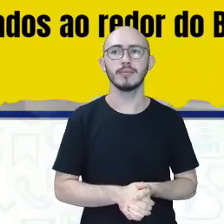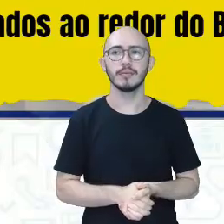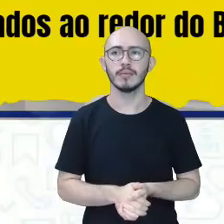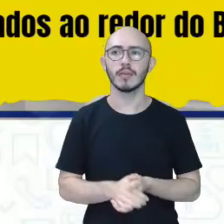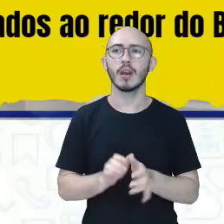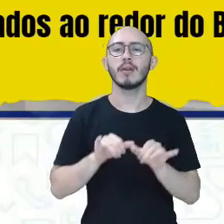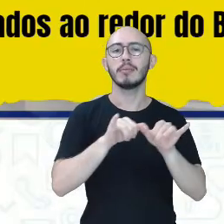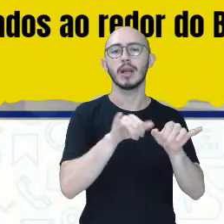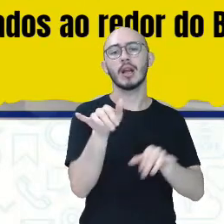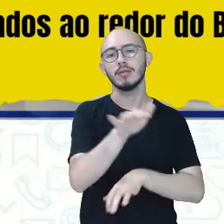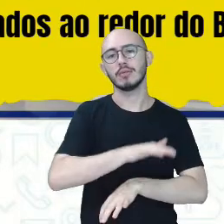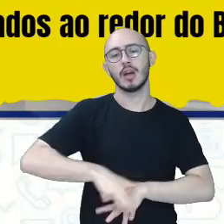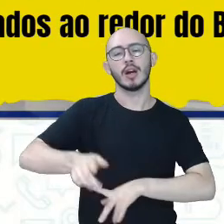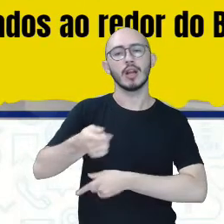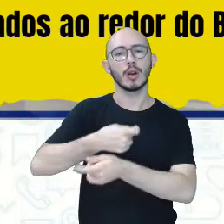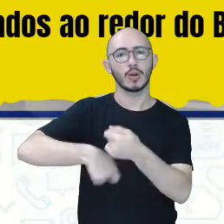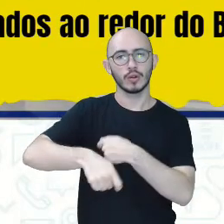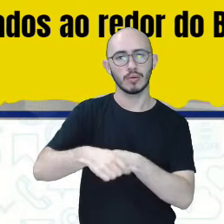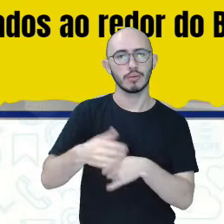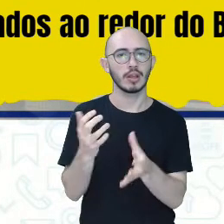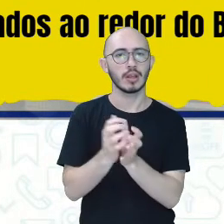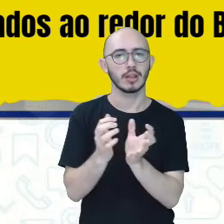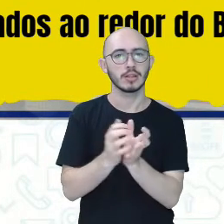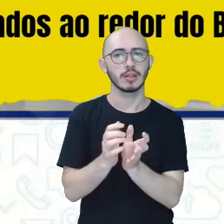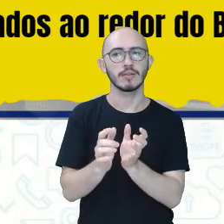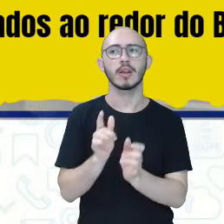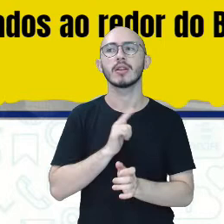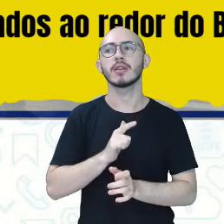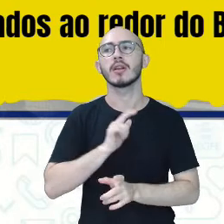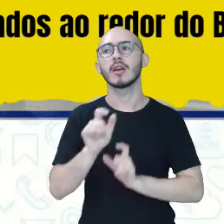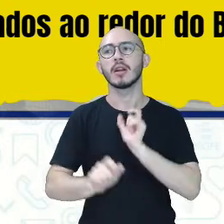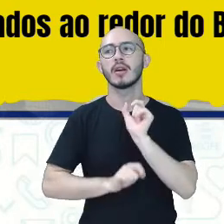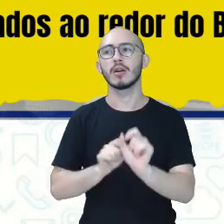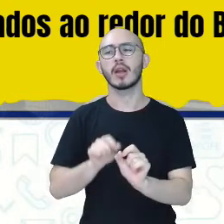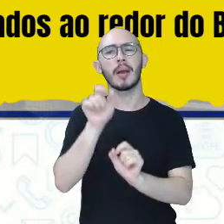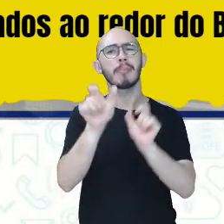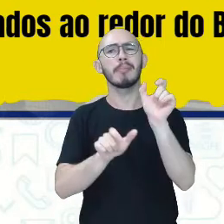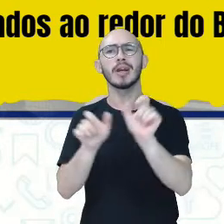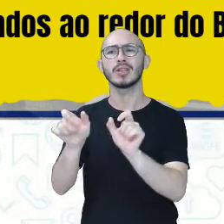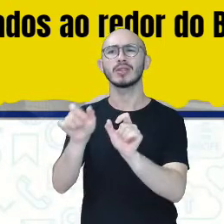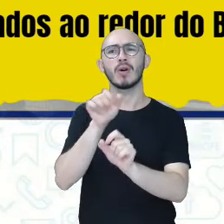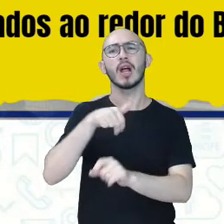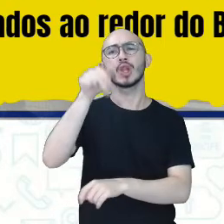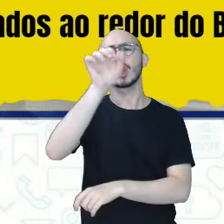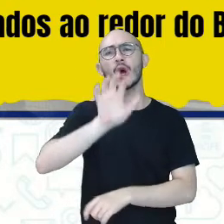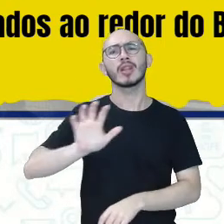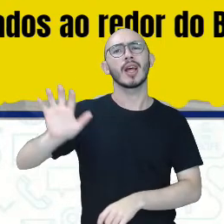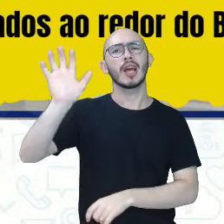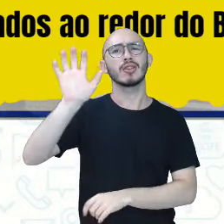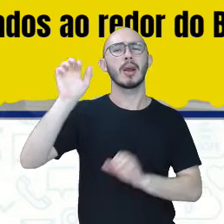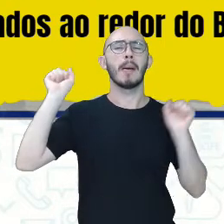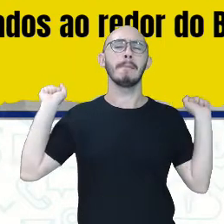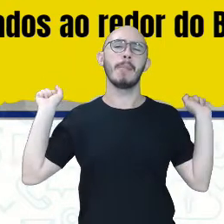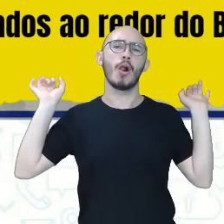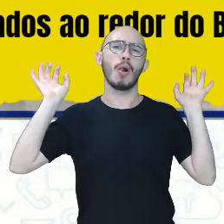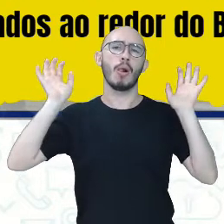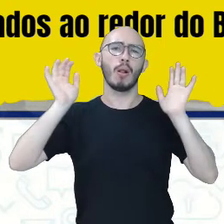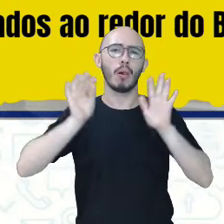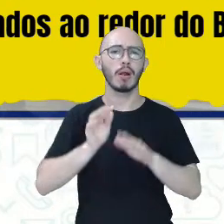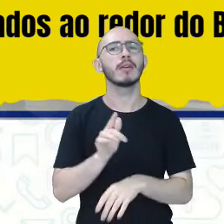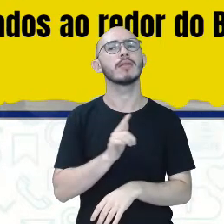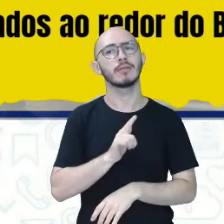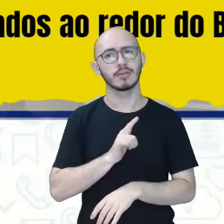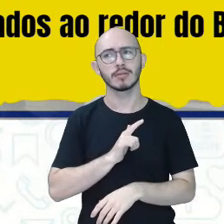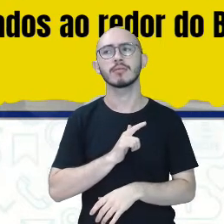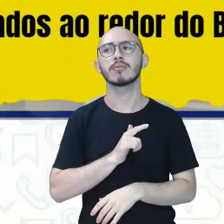devido à abrangência econômica da cidade do Recife, a gente tem pessoas de várias regiões do Nordeste que vêm e se concentram ali, né? Então, é